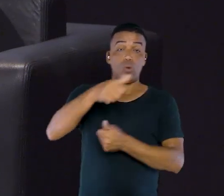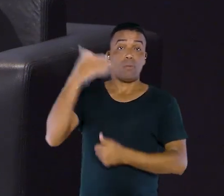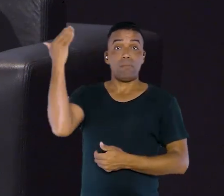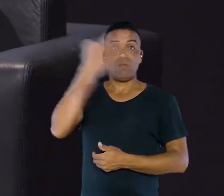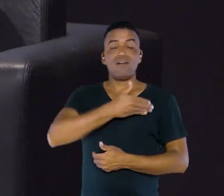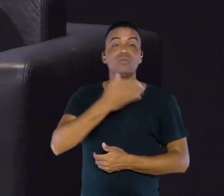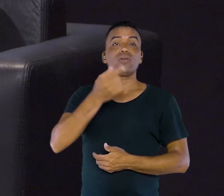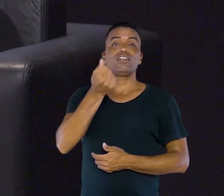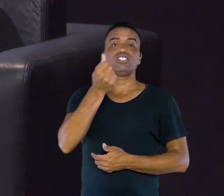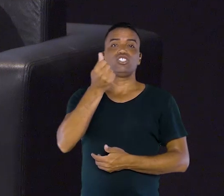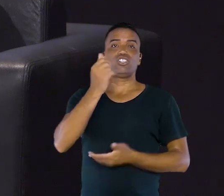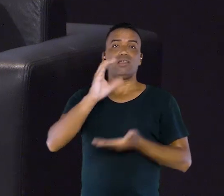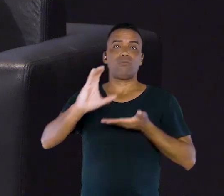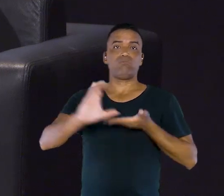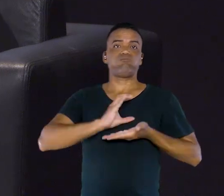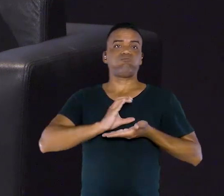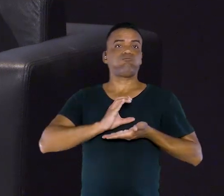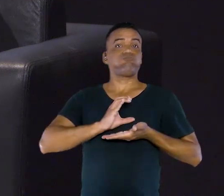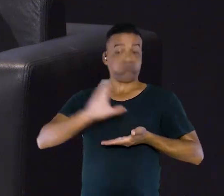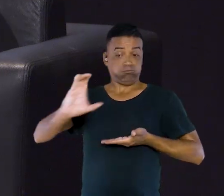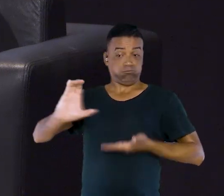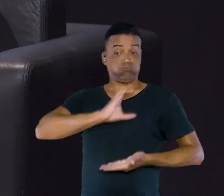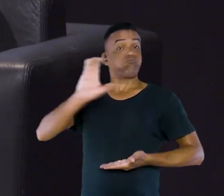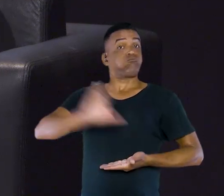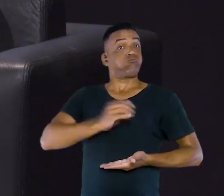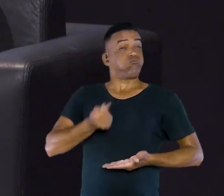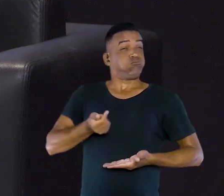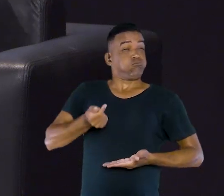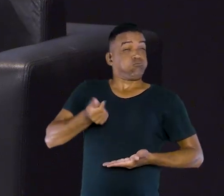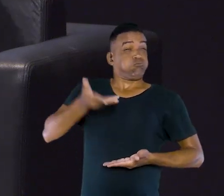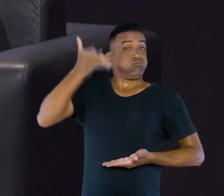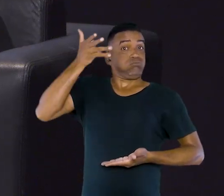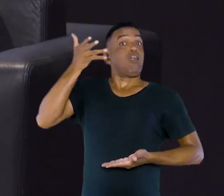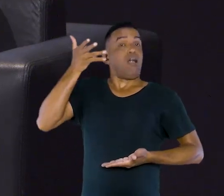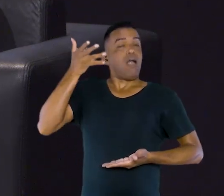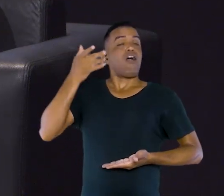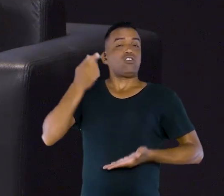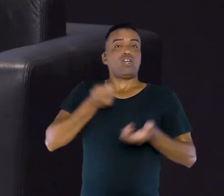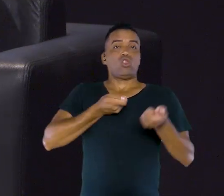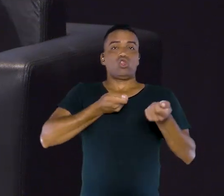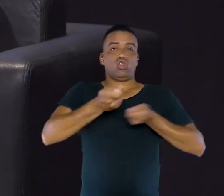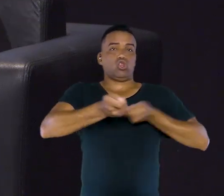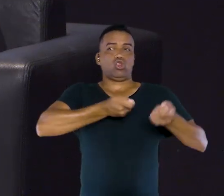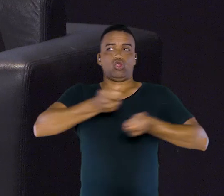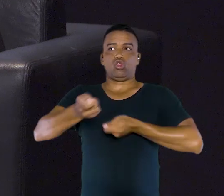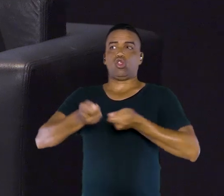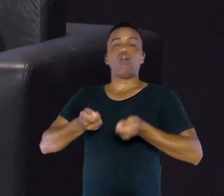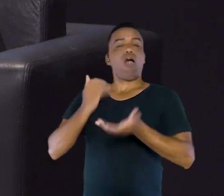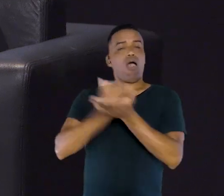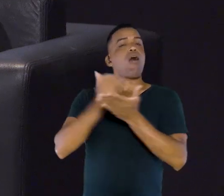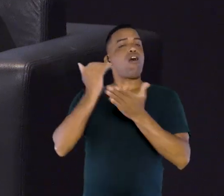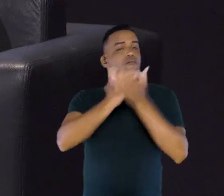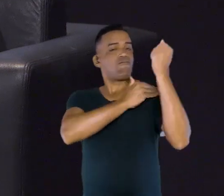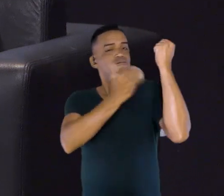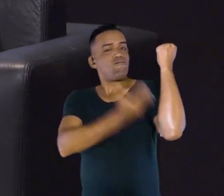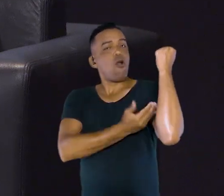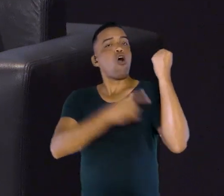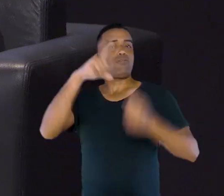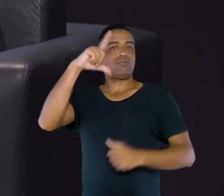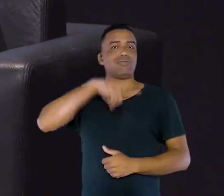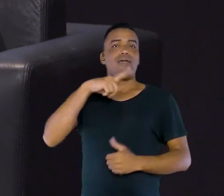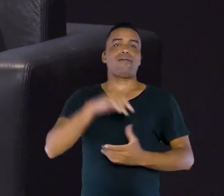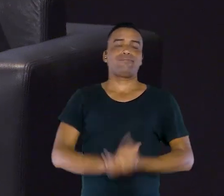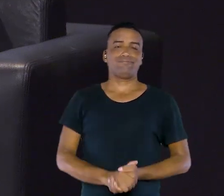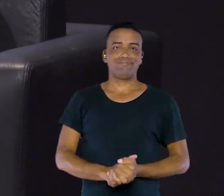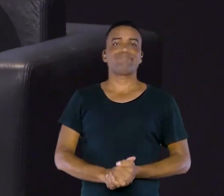comprovada a questão do dinheiro, né? Quanto mais poder você tem o domínio e você consegue fazer aquilo que você quer, né?